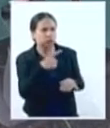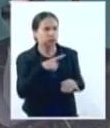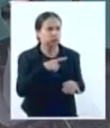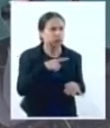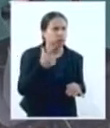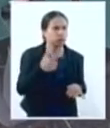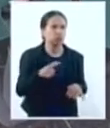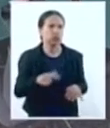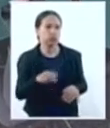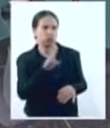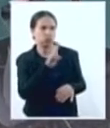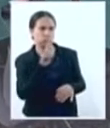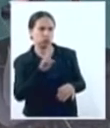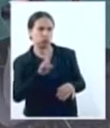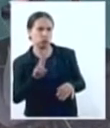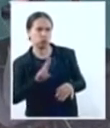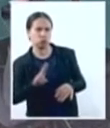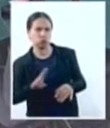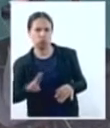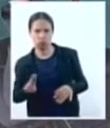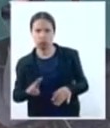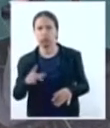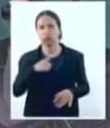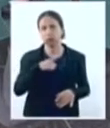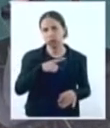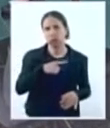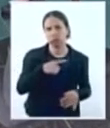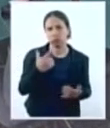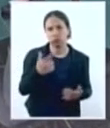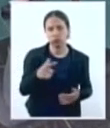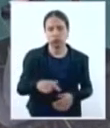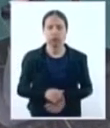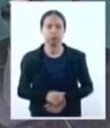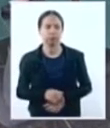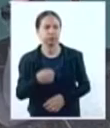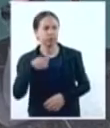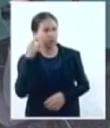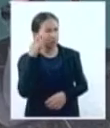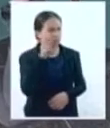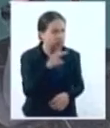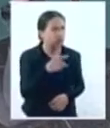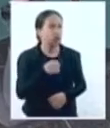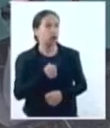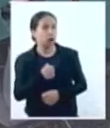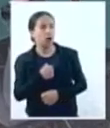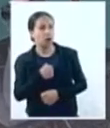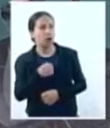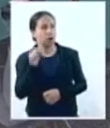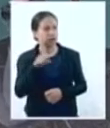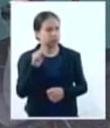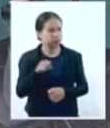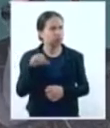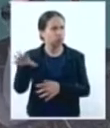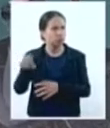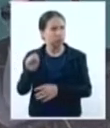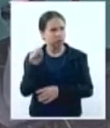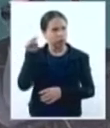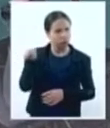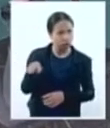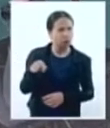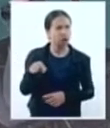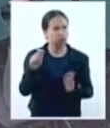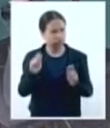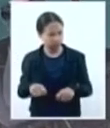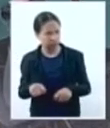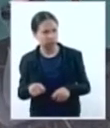nome, com todos os medicamentos disponibilizados, ele poderia ir fazer conferência, se aquele medicamento que ele pega mensalmente, ele está disponível